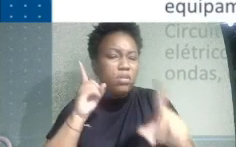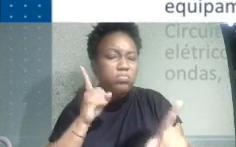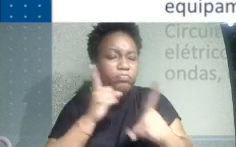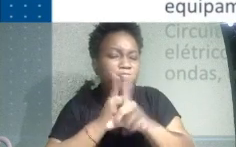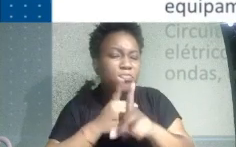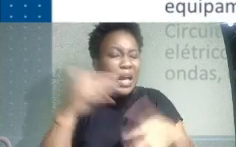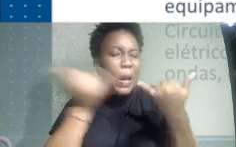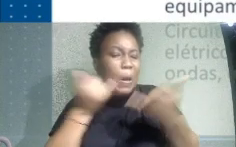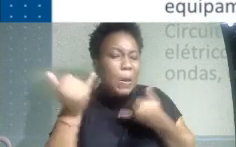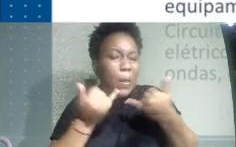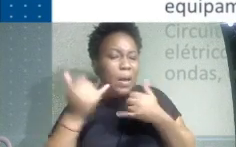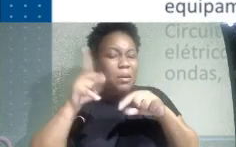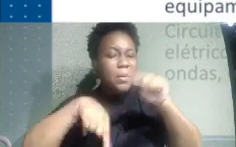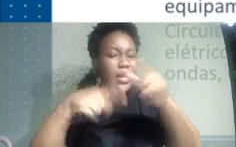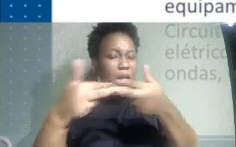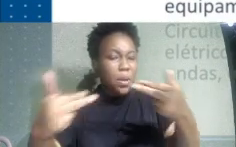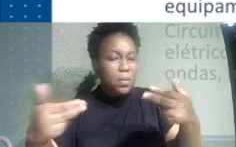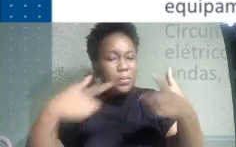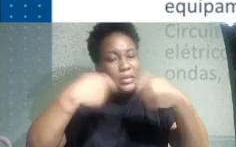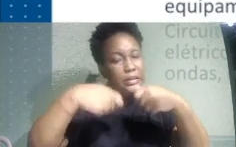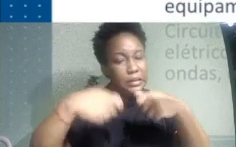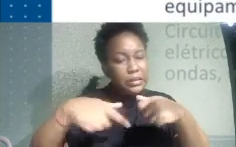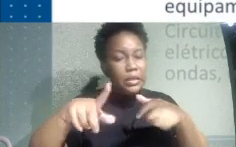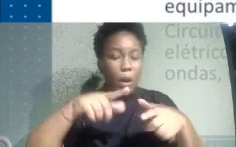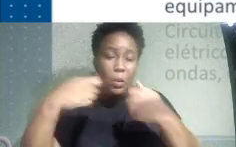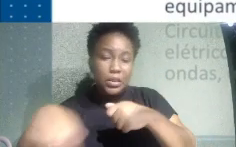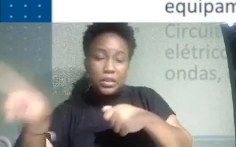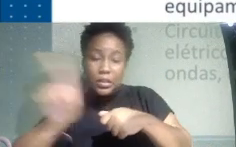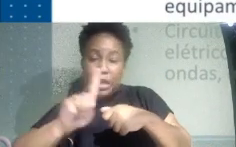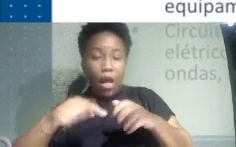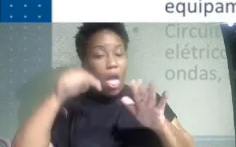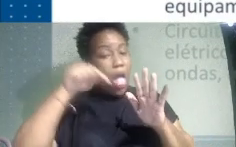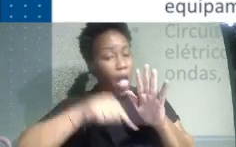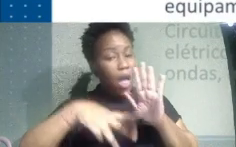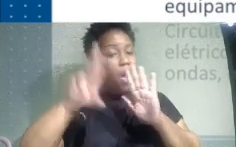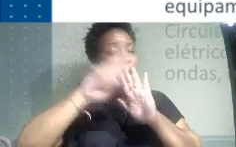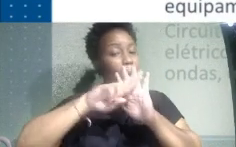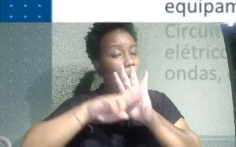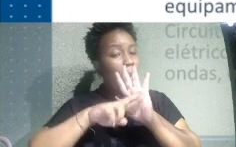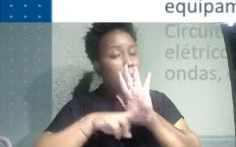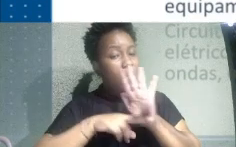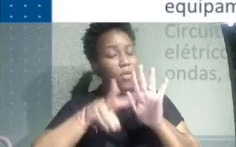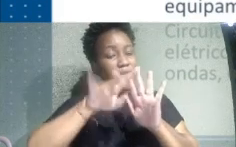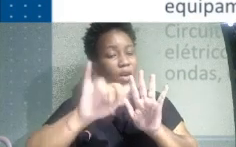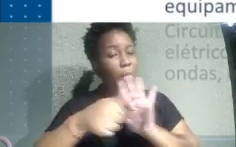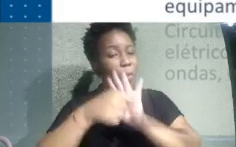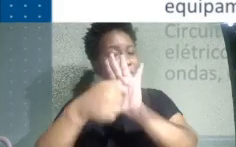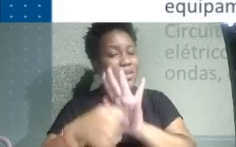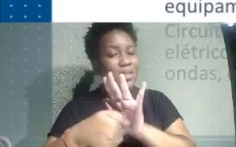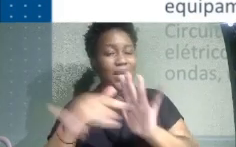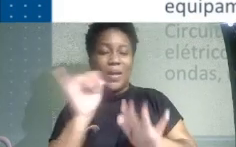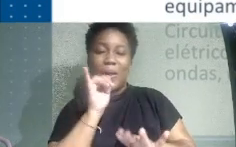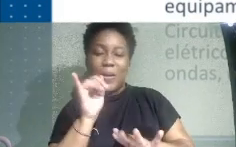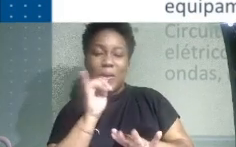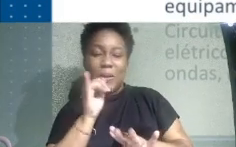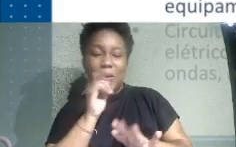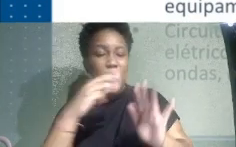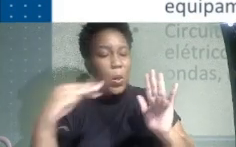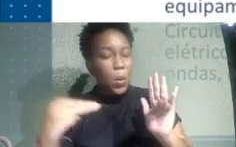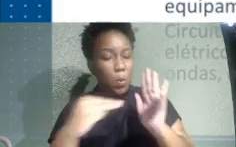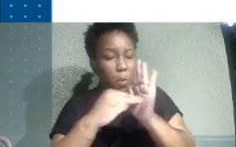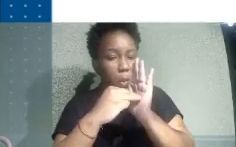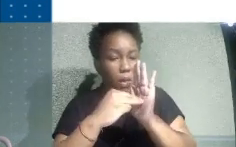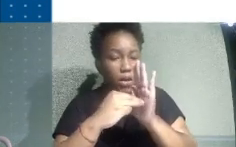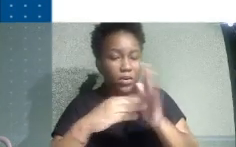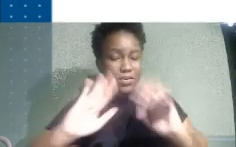informações se esse equipamento precisa ou não? A norma. A norma trará alguns parâmetros e alguns exemplos se o equipamento necessita ou não de uma tomada de uso